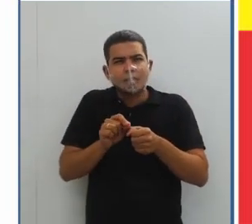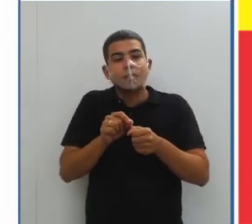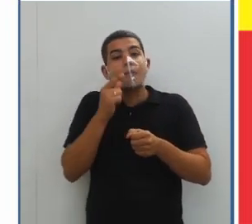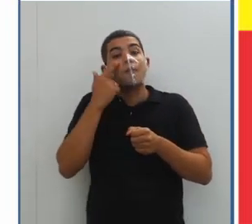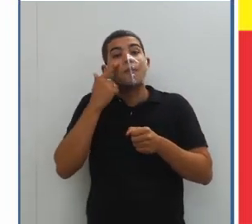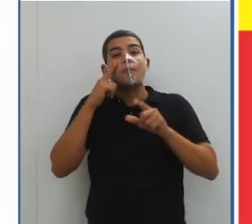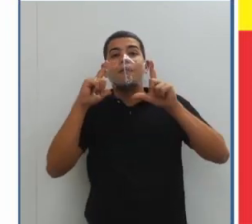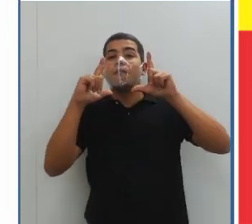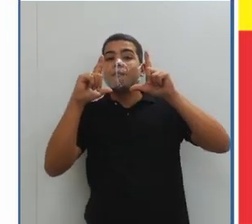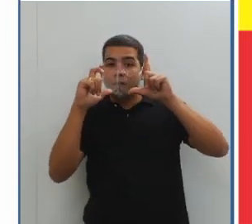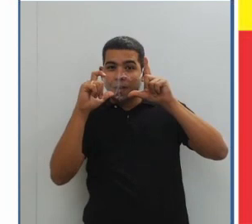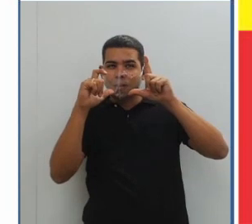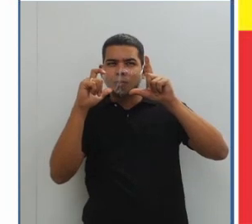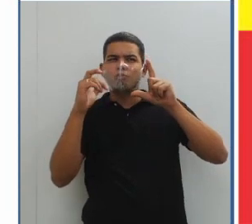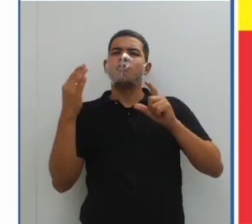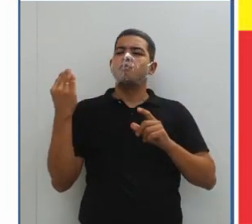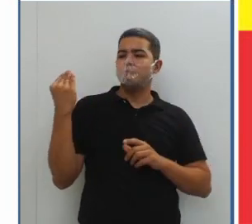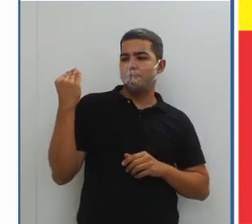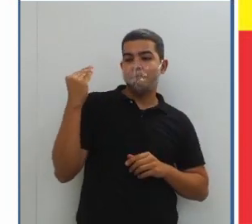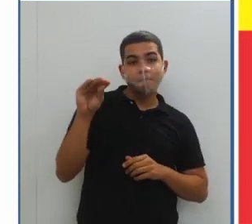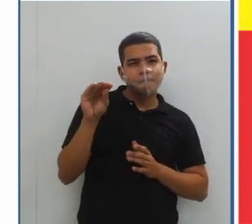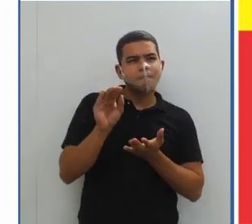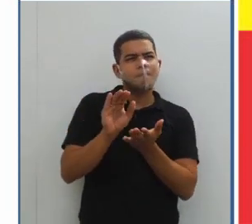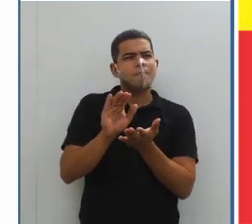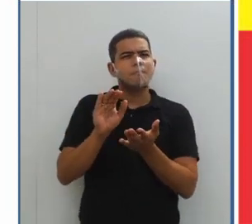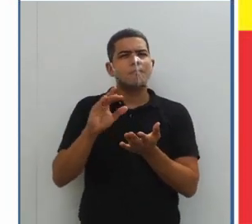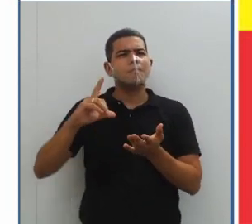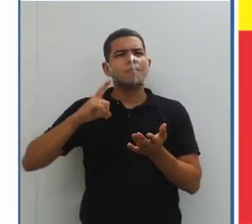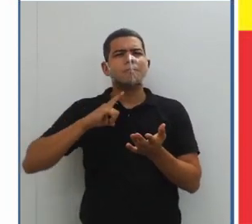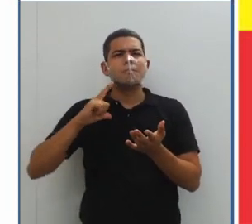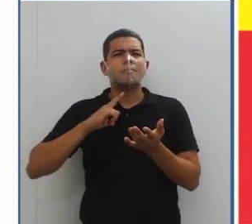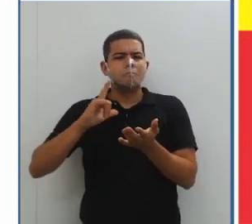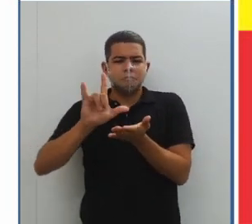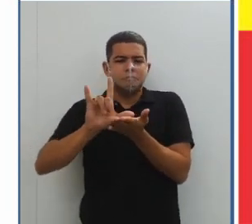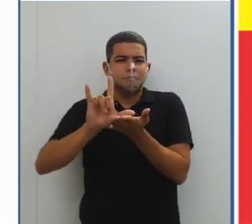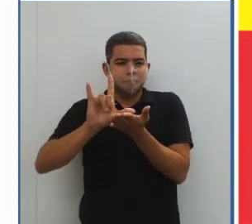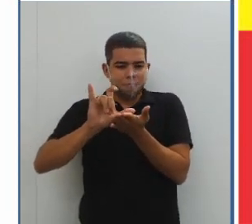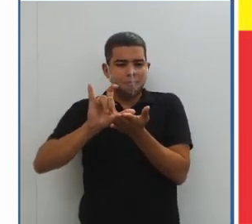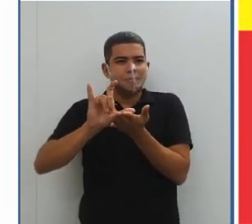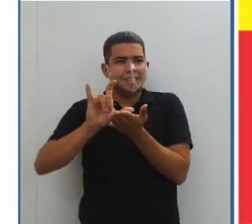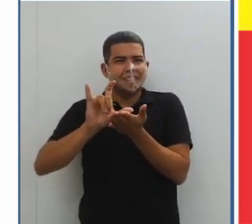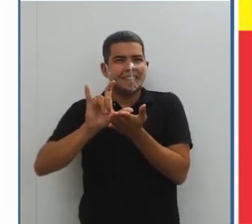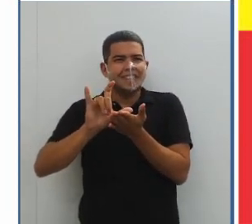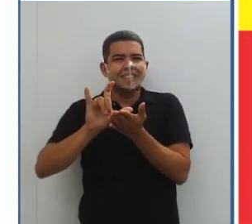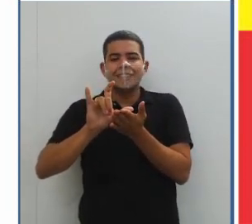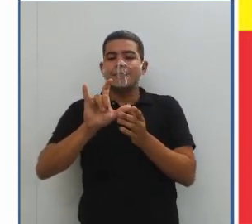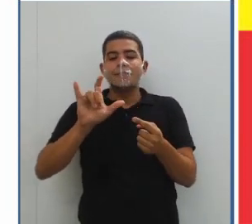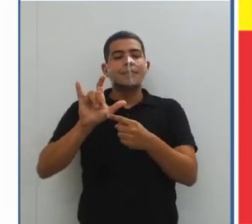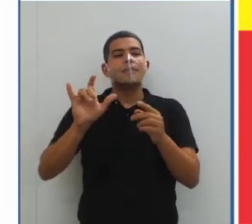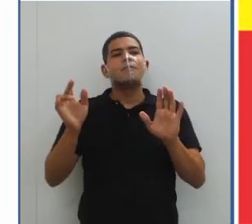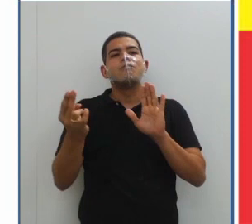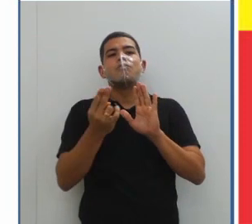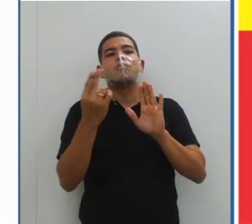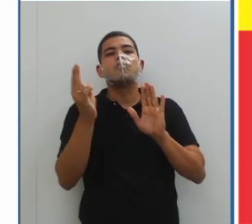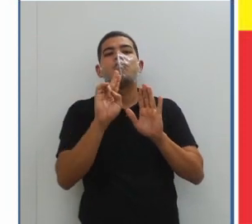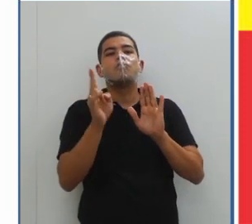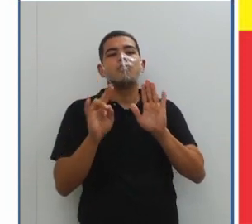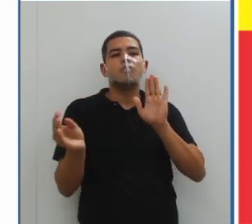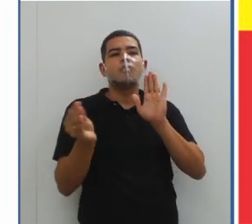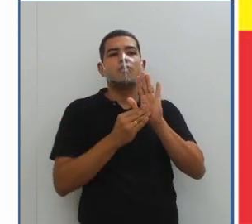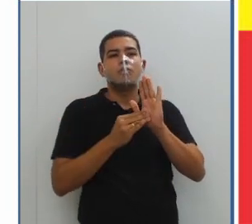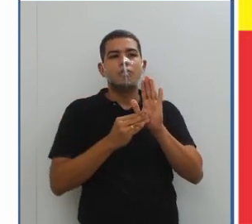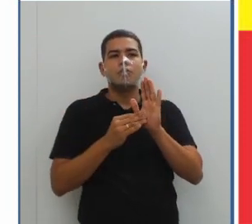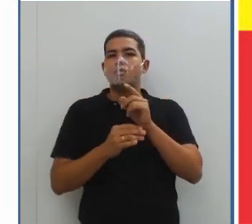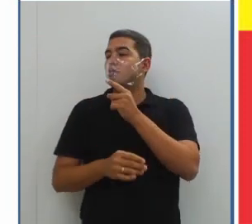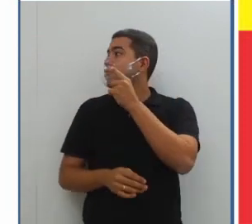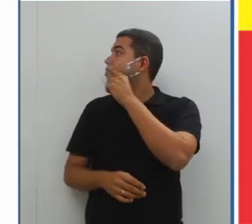aproveita, tira uma foto bem legal sua com a peteca sozinha, enfim, posta no Instagram, marca a gente, marca